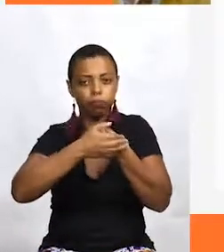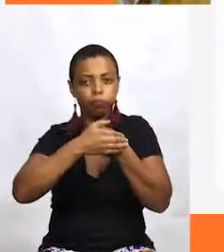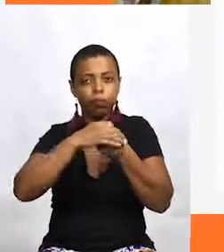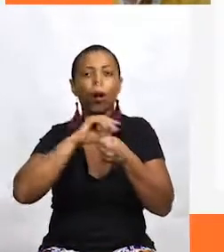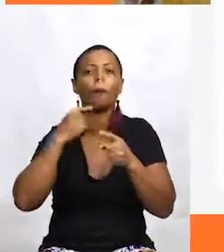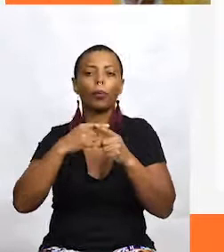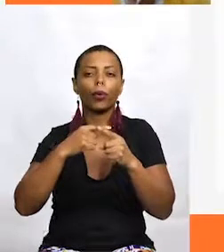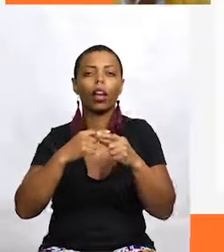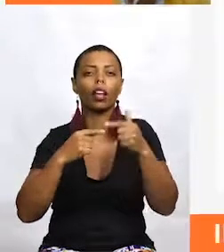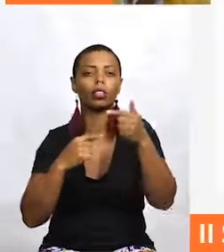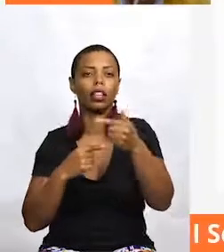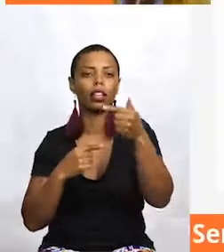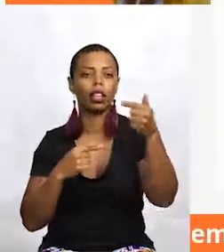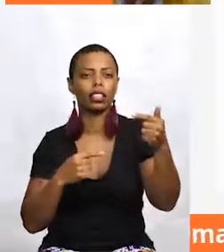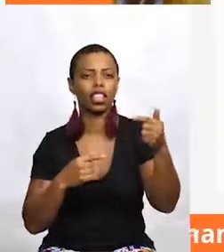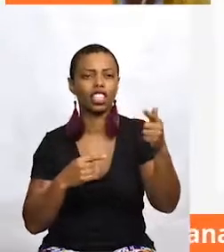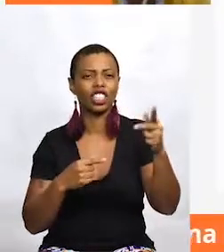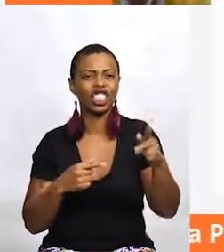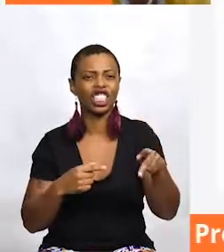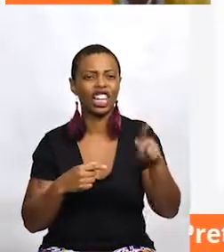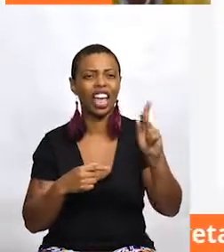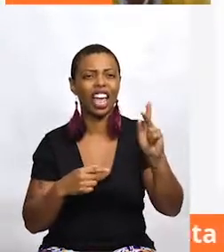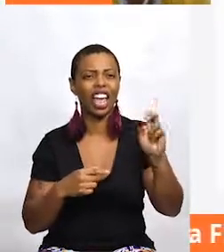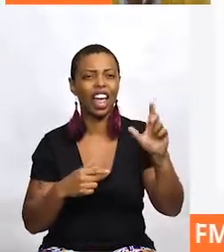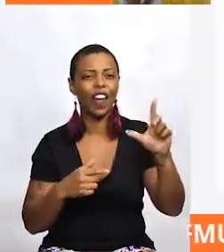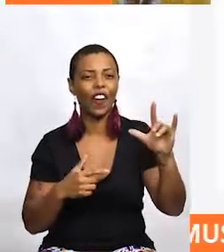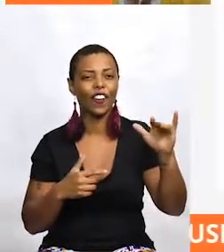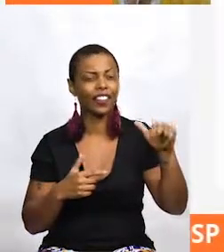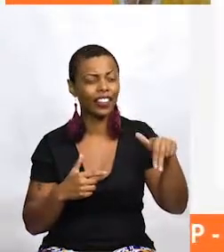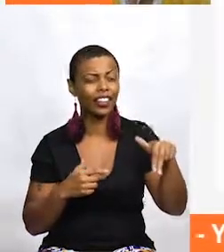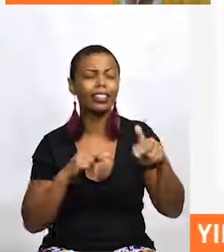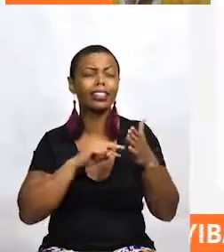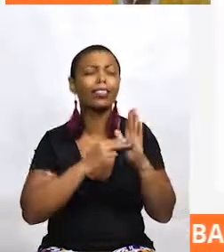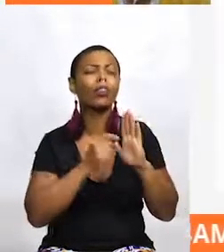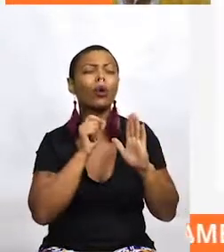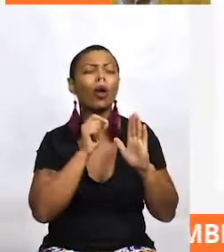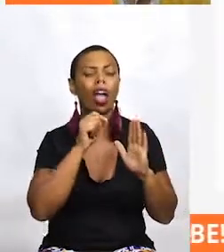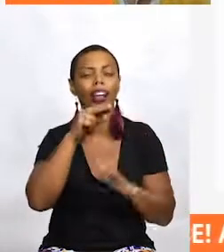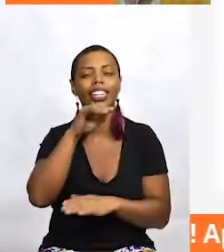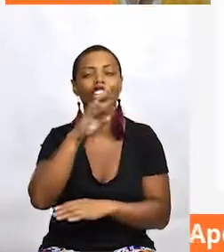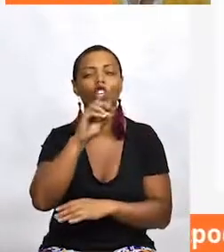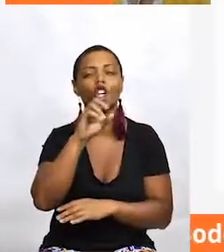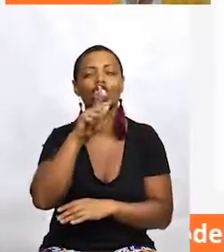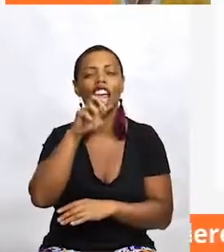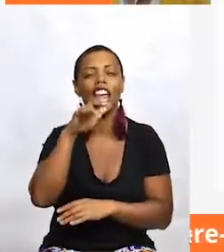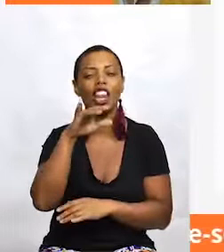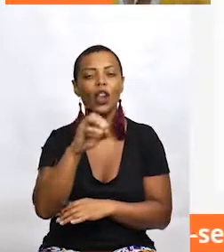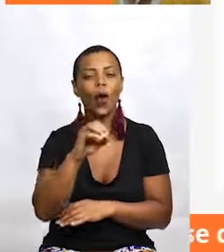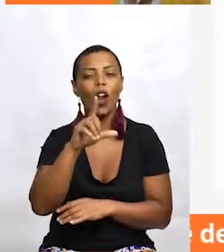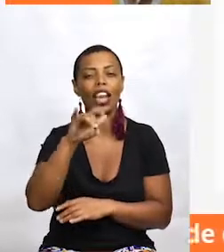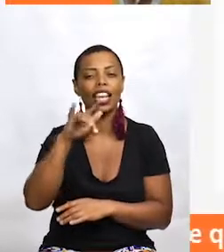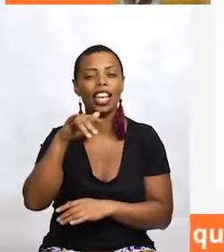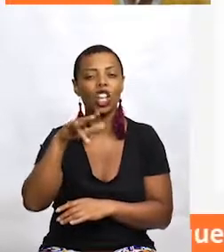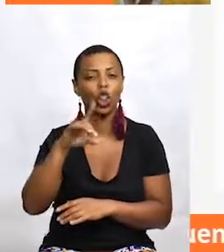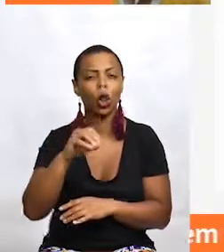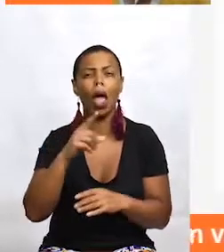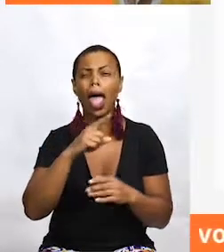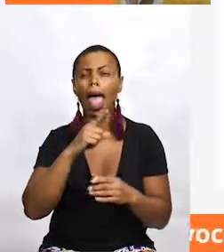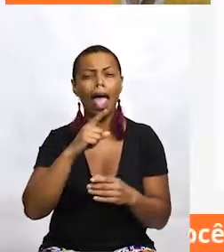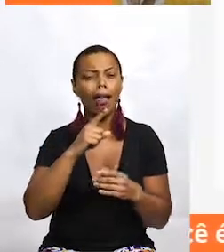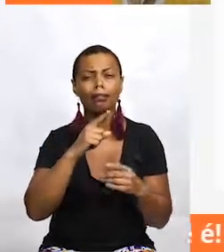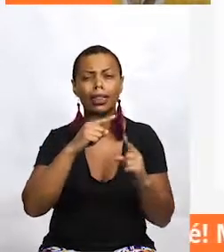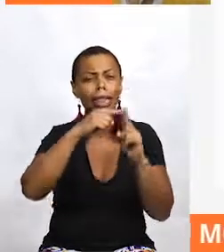77 Kelvin, que é uma temperatura muito... A temperatura do nitrogênio líquido é realmente muito baixa. Então, esses sensores têm que